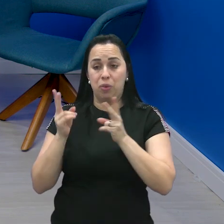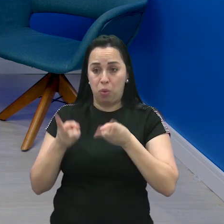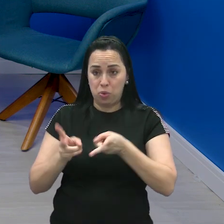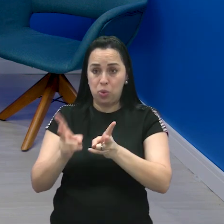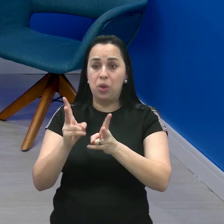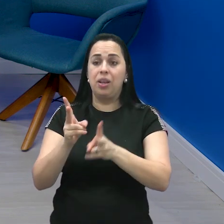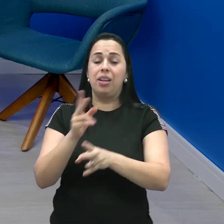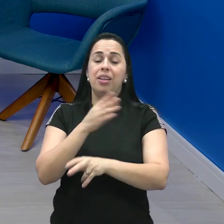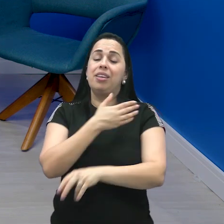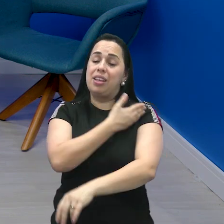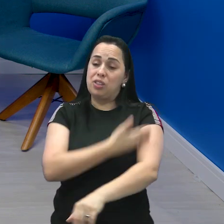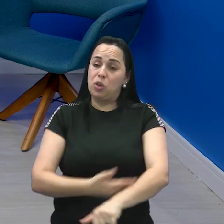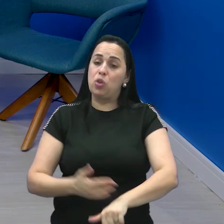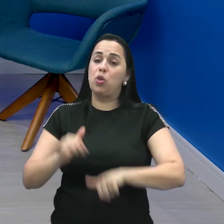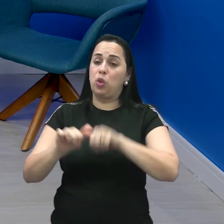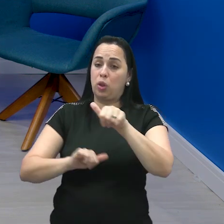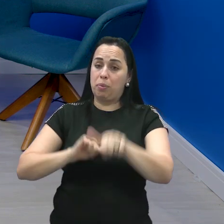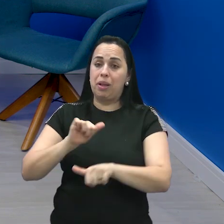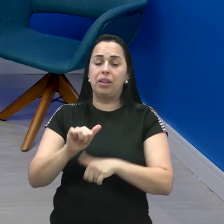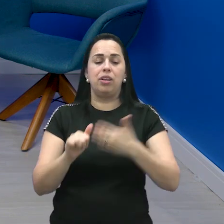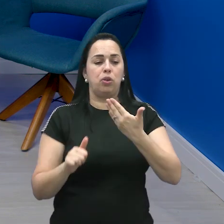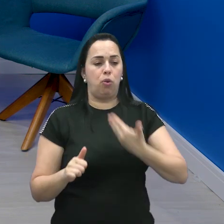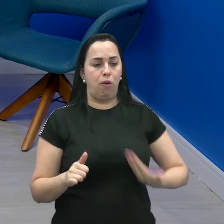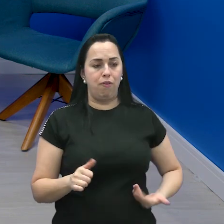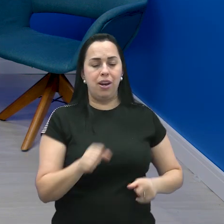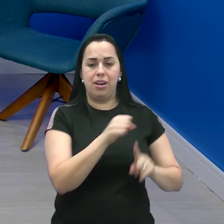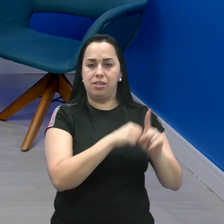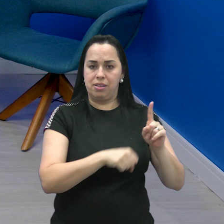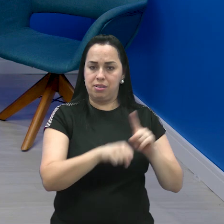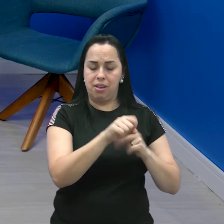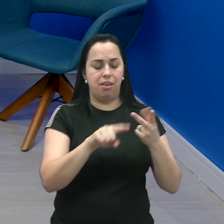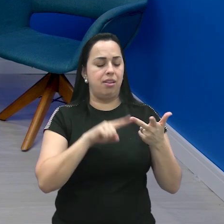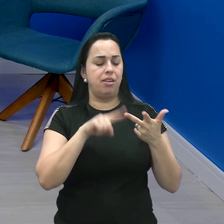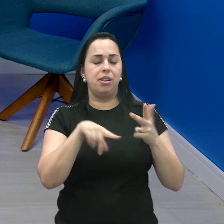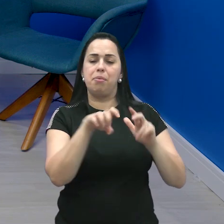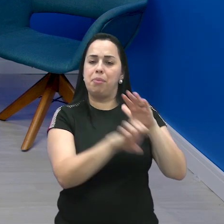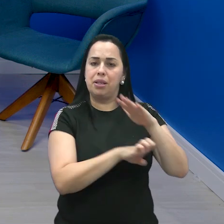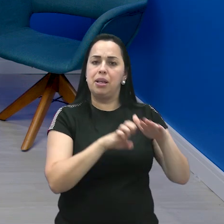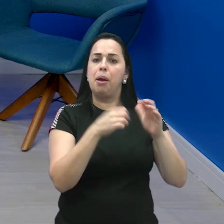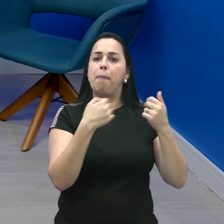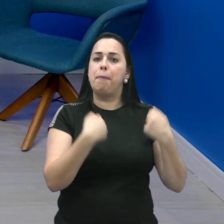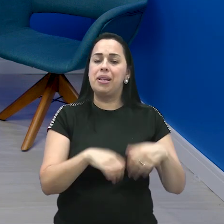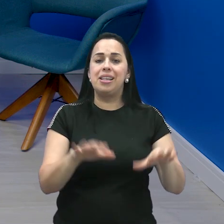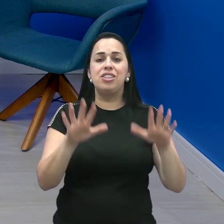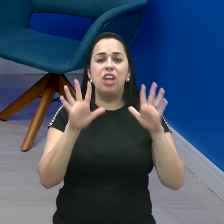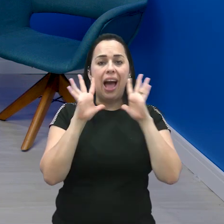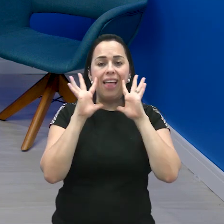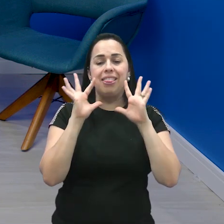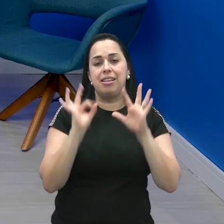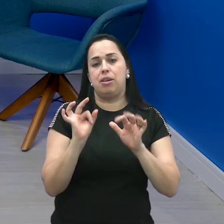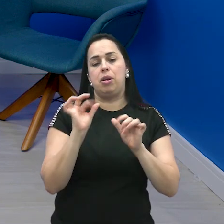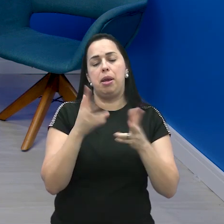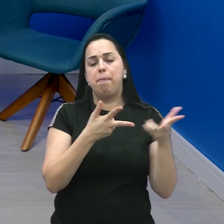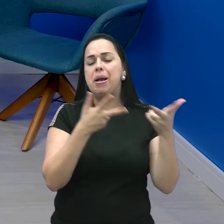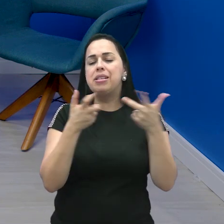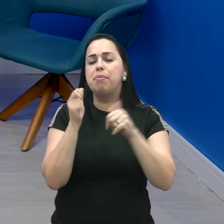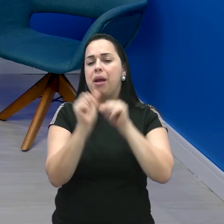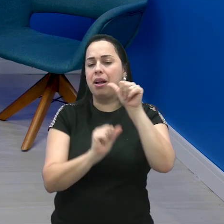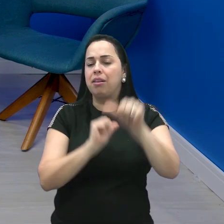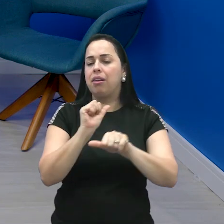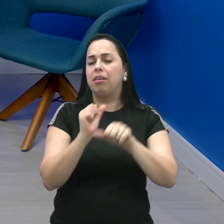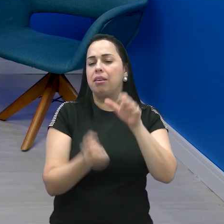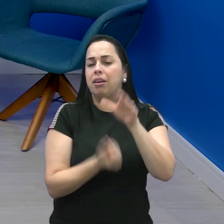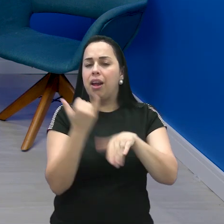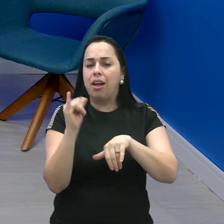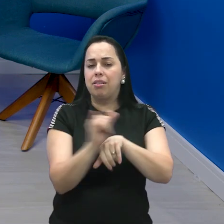os hábitos continuam mudando e o poder público, sociedade e empresas, como a gente pontuou, precisam ficar atentas a todas essas mudanças, buscando